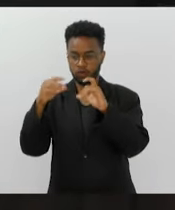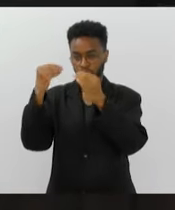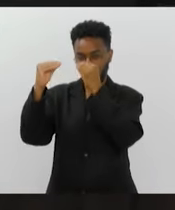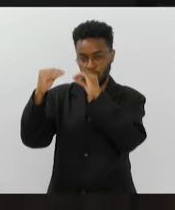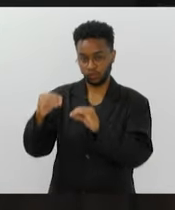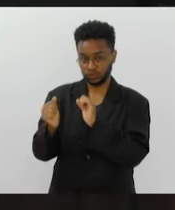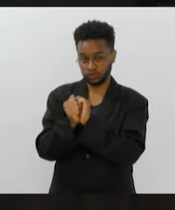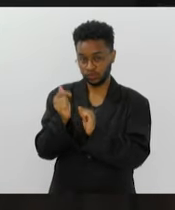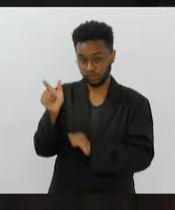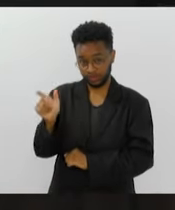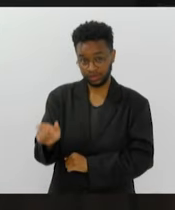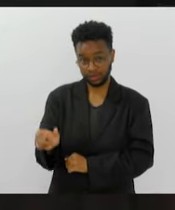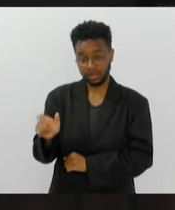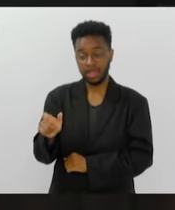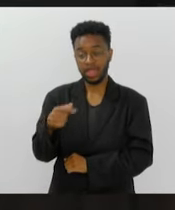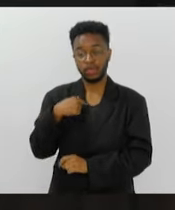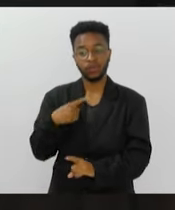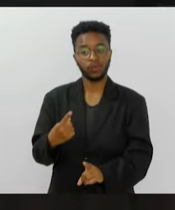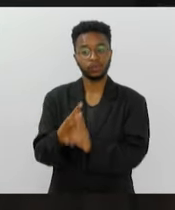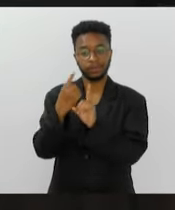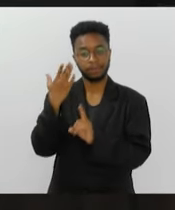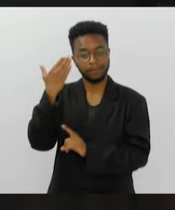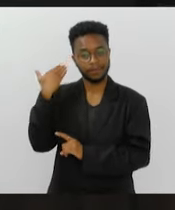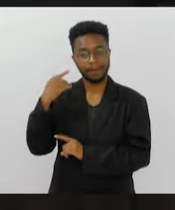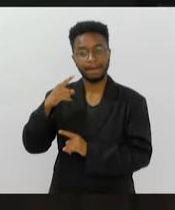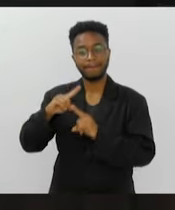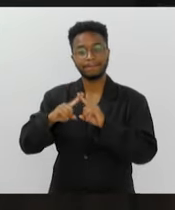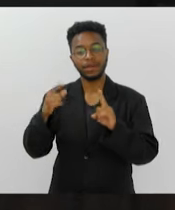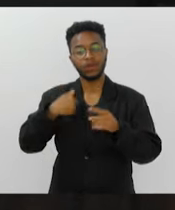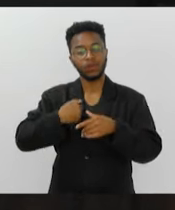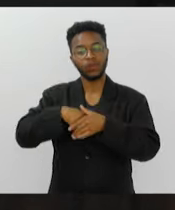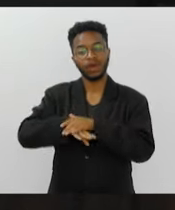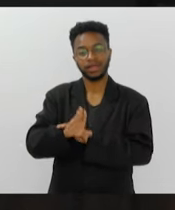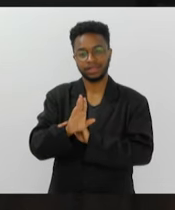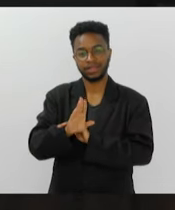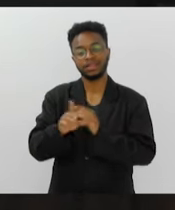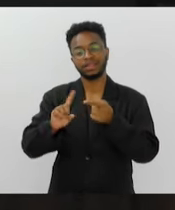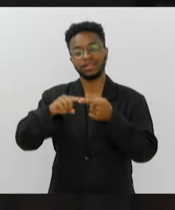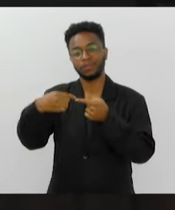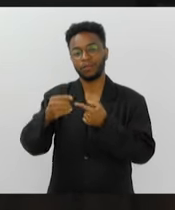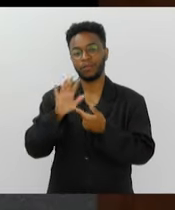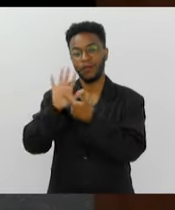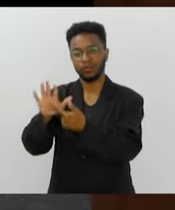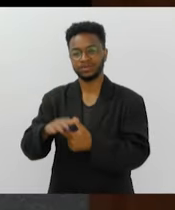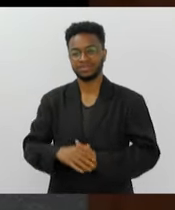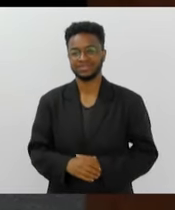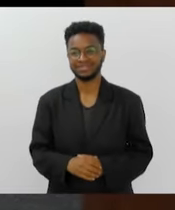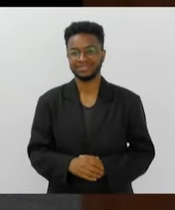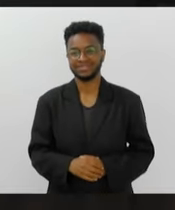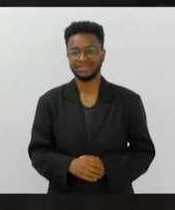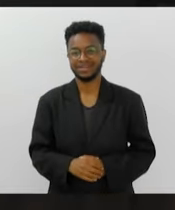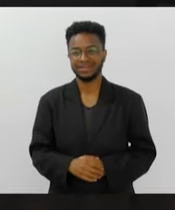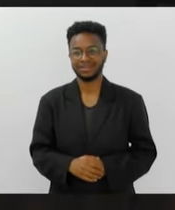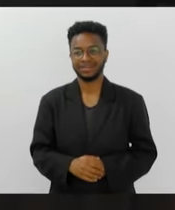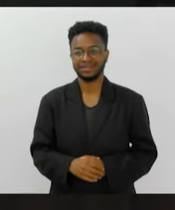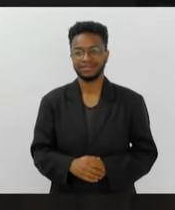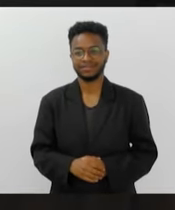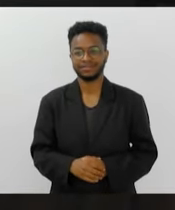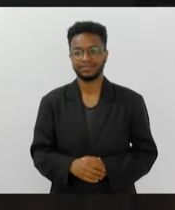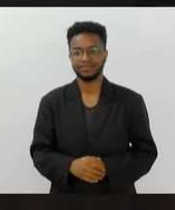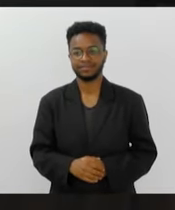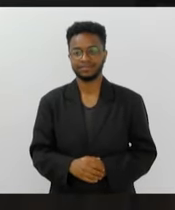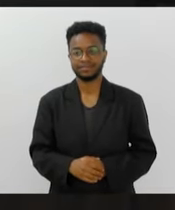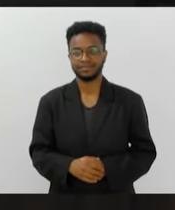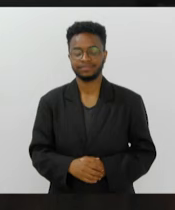excelência eu achei uma do mandato passado mas escondi lá embaixo do Baú depois eu te mostro eu quase cobria